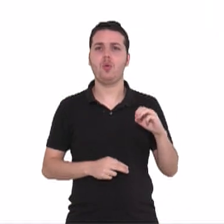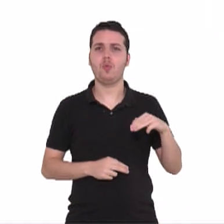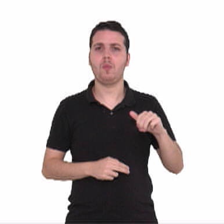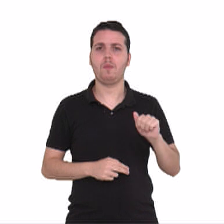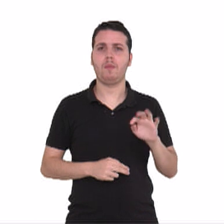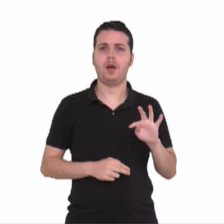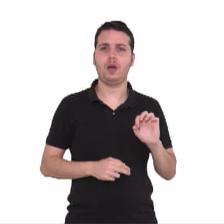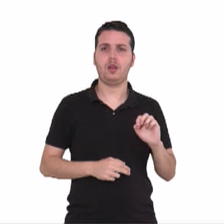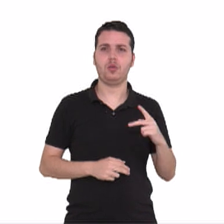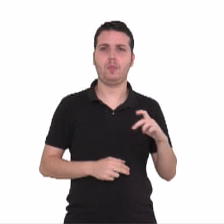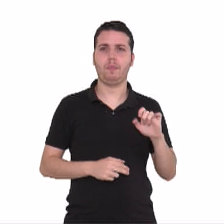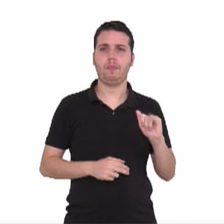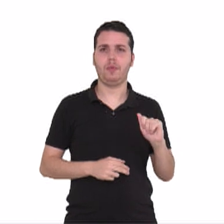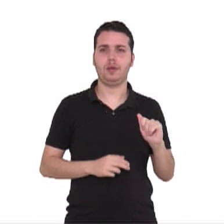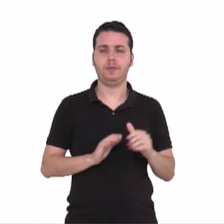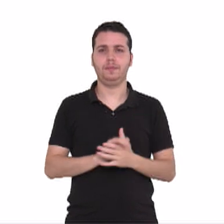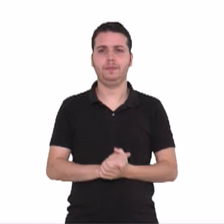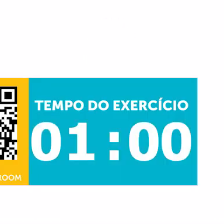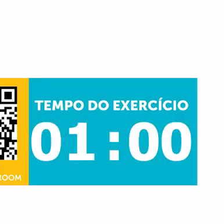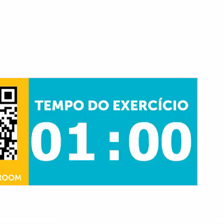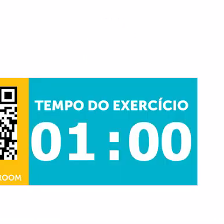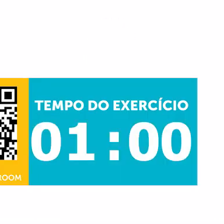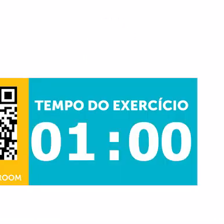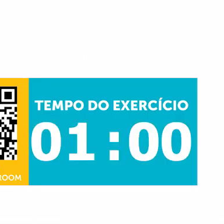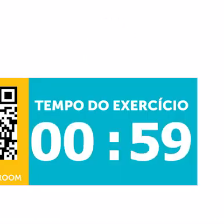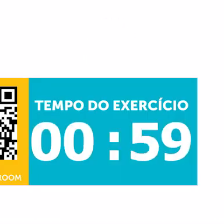Então, vamos lá.